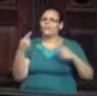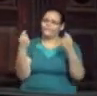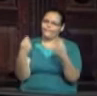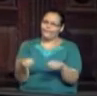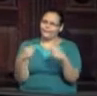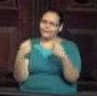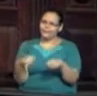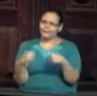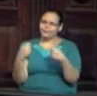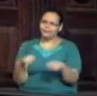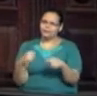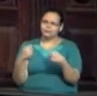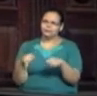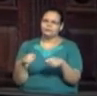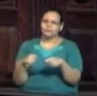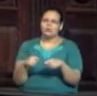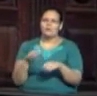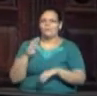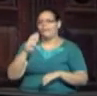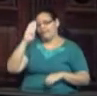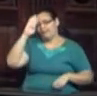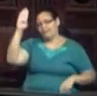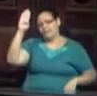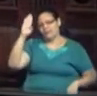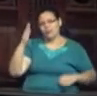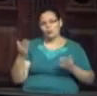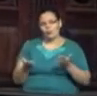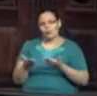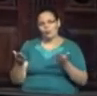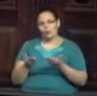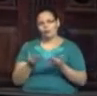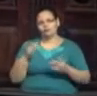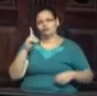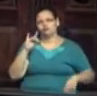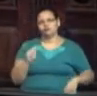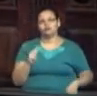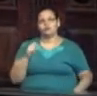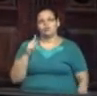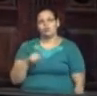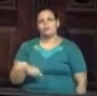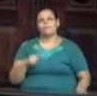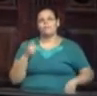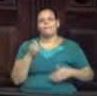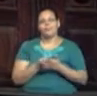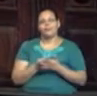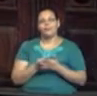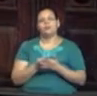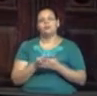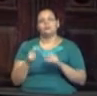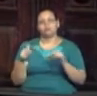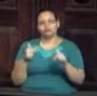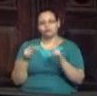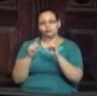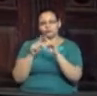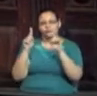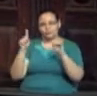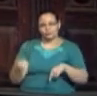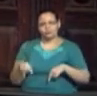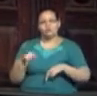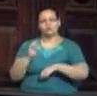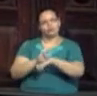precisamos tratar com prioridade hoje: colocar em dia o pagamento do servidor do Estado do Rio de